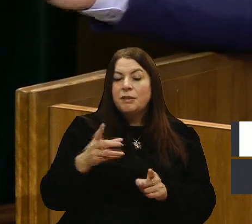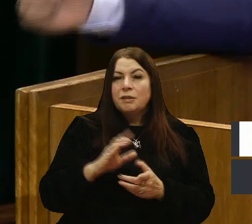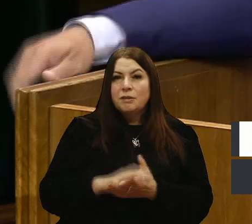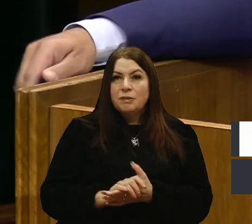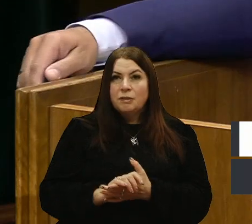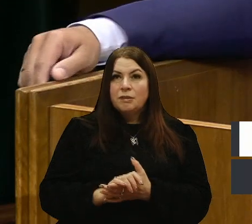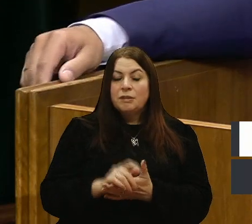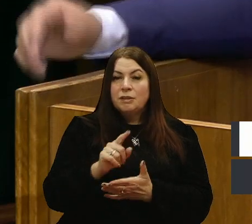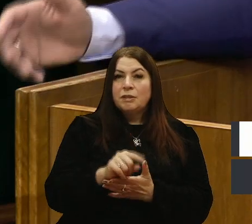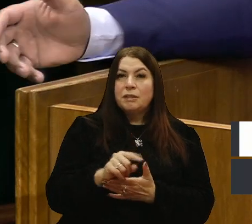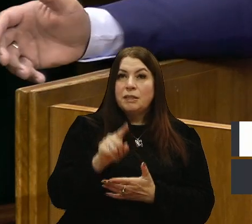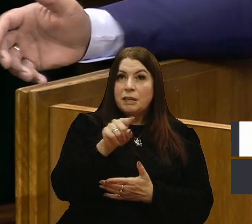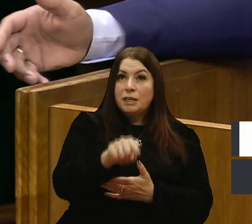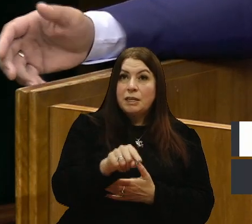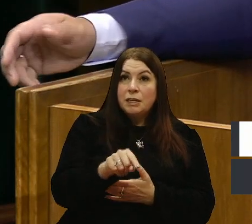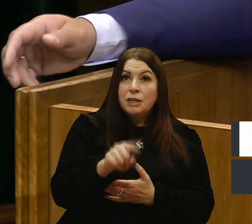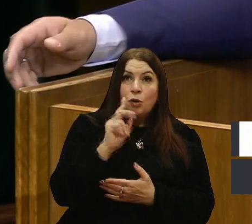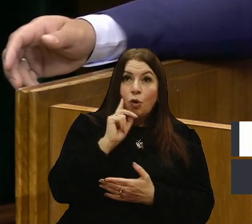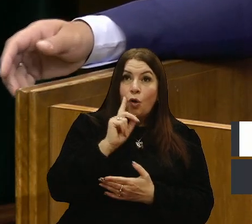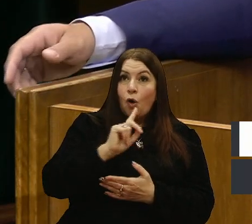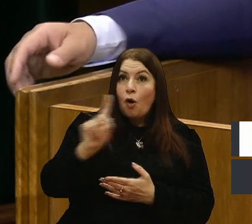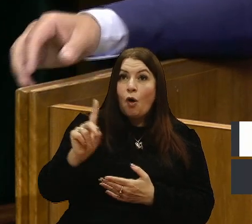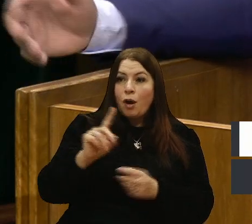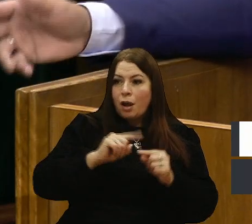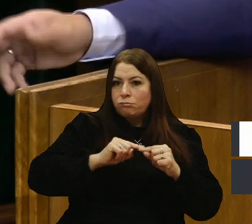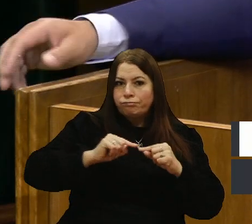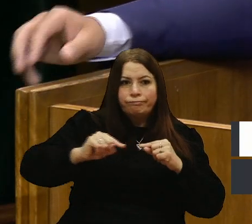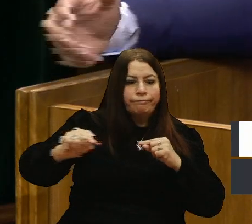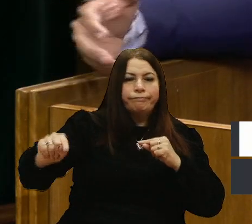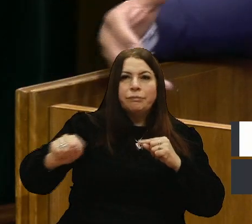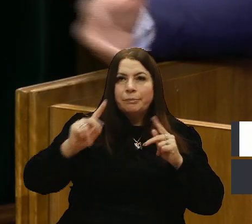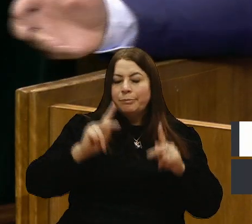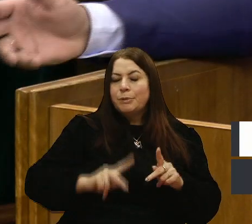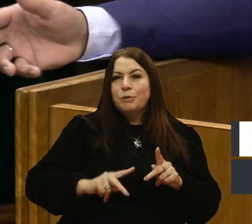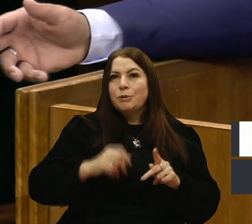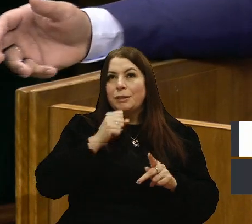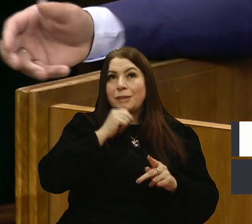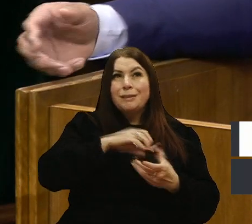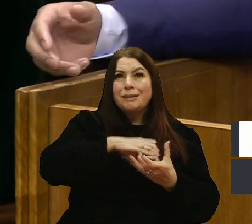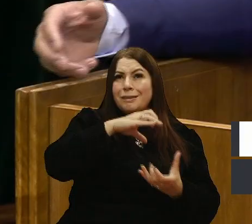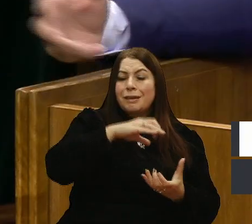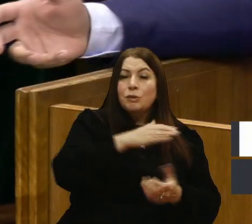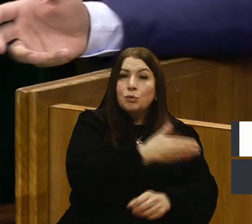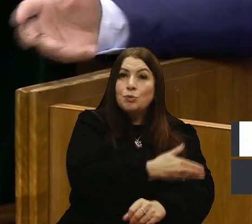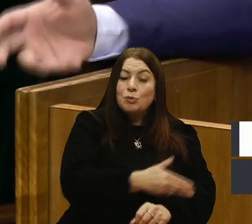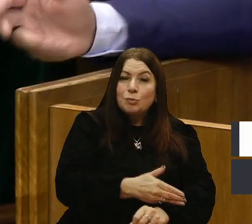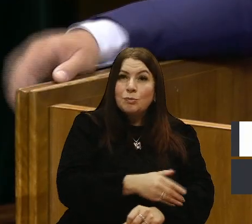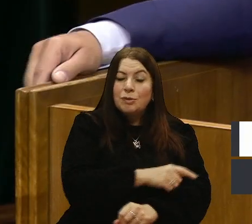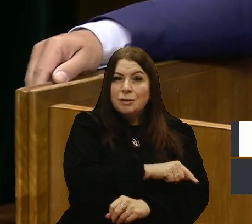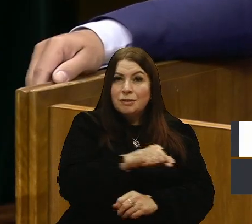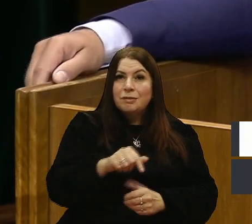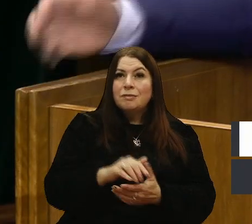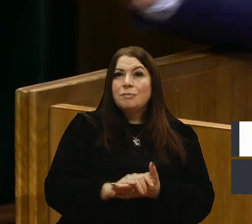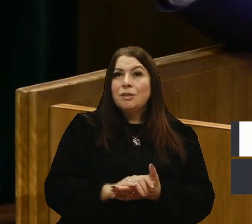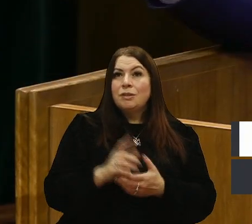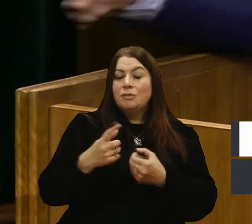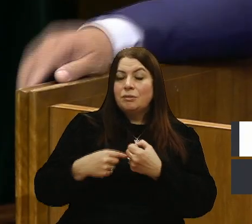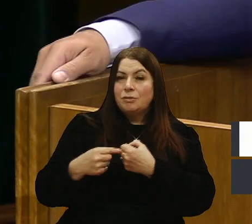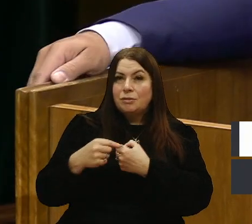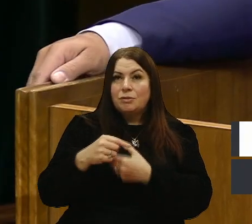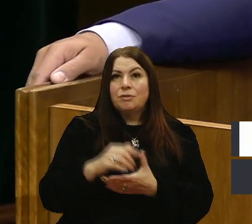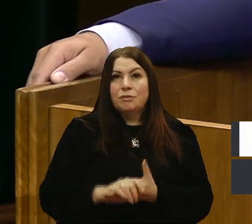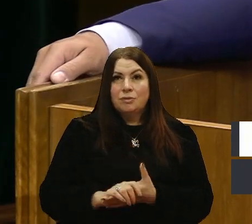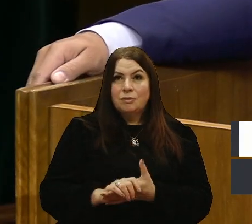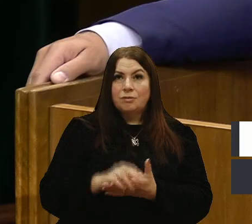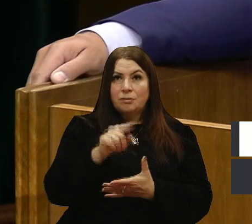Tem que vir aqui na inspetoria. Olha o deslocamento, né? Pessoas daqui a pouco de idade que estavam acostumadas, né? E tem que vir à cidade.